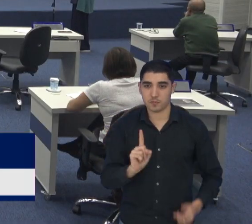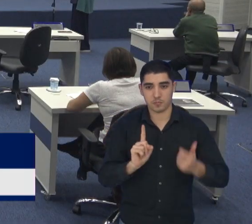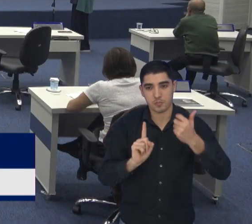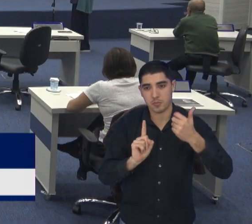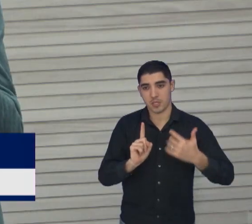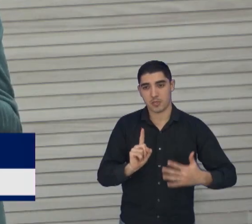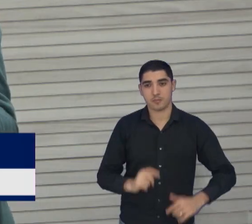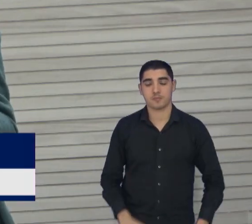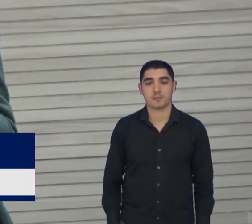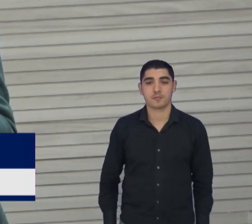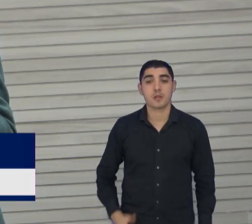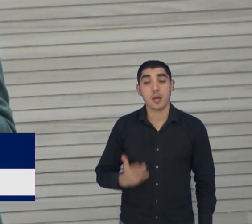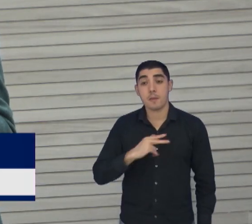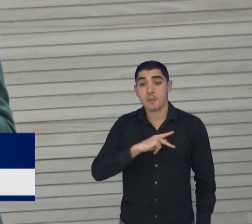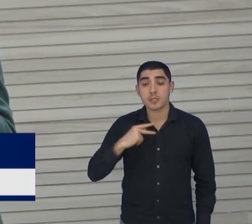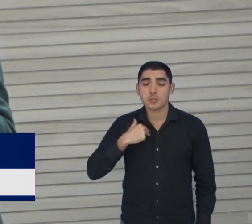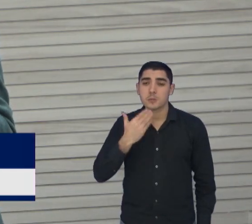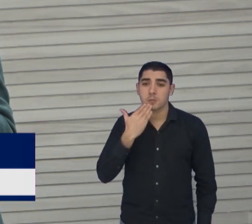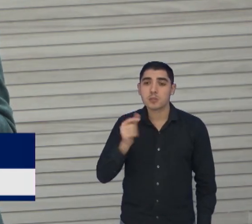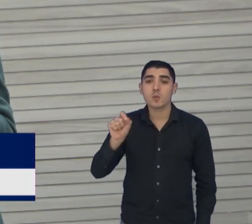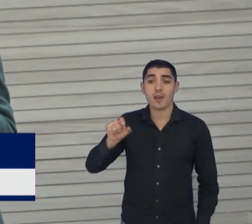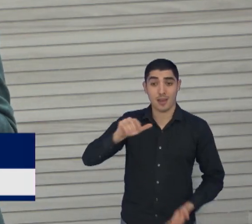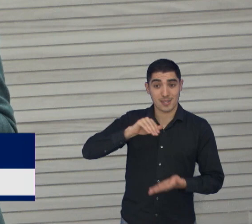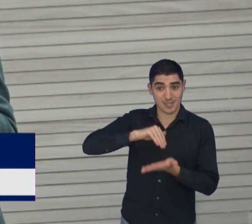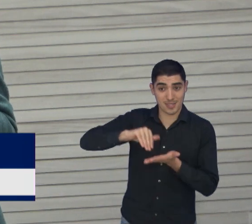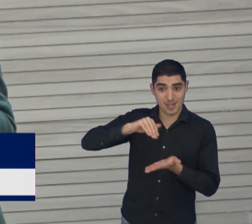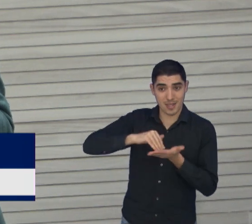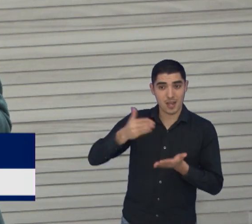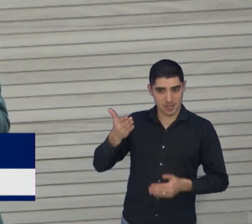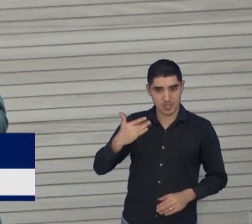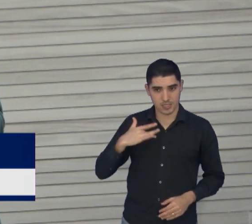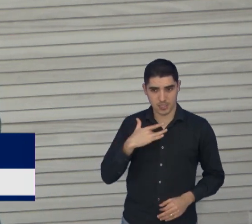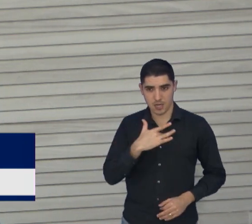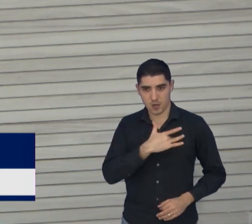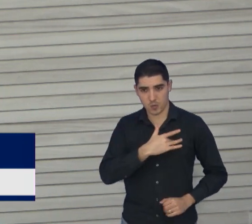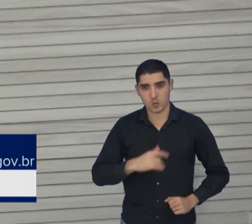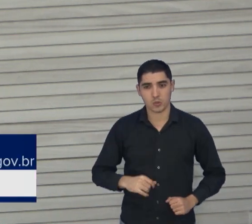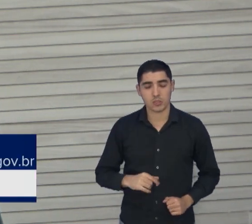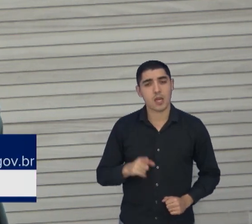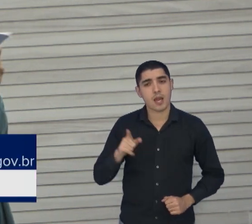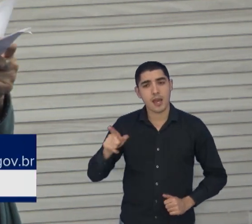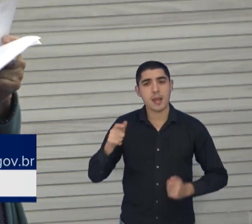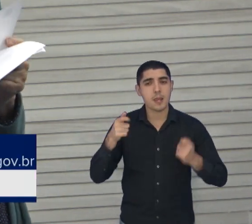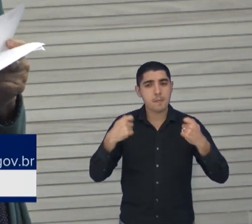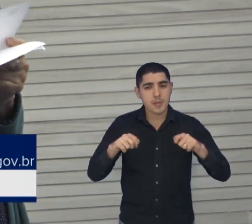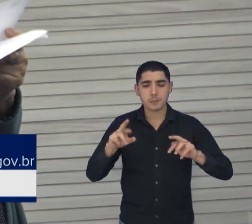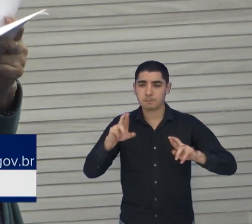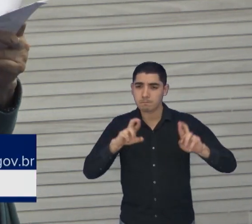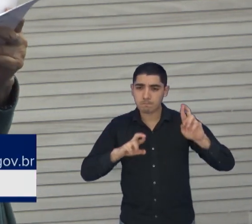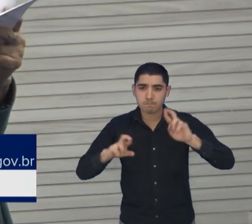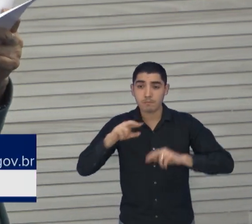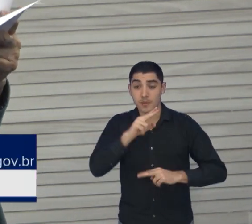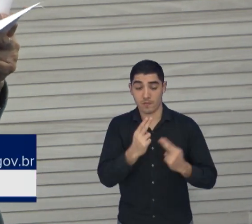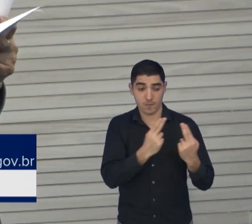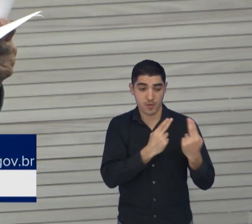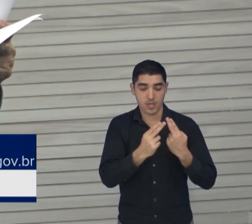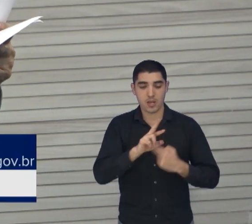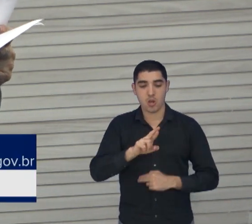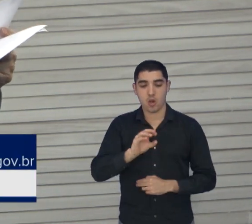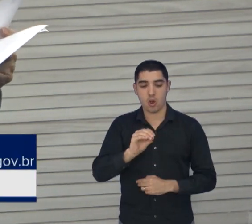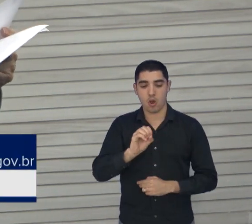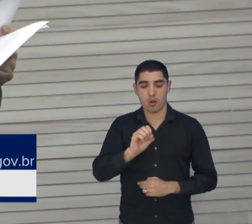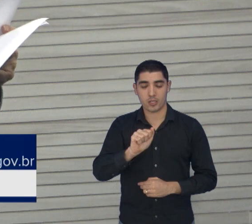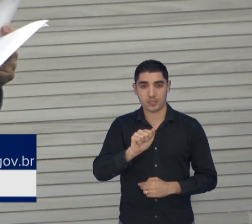Senhor presidente, eu estou querendo aqui pedir para a Secretaria de Saúde fazer uma inspeção lá na Avenida das Rosas do